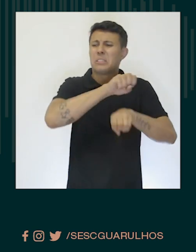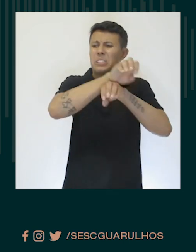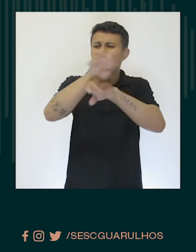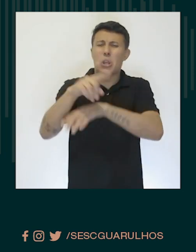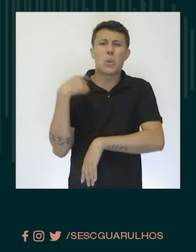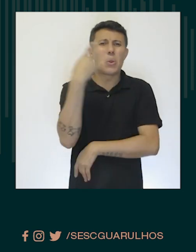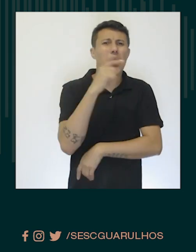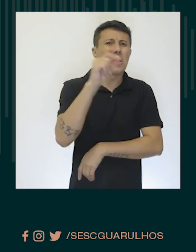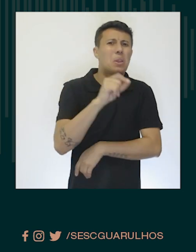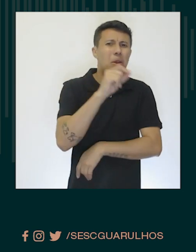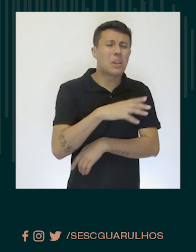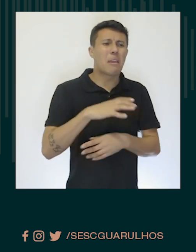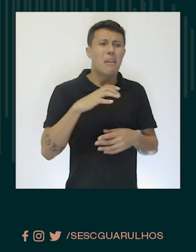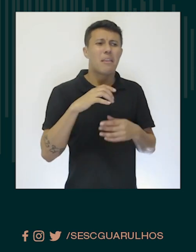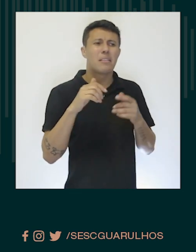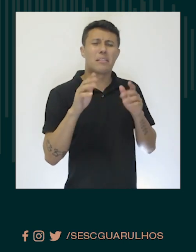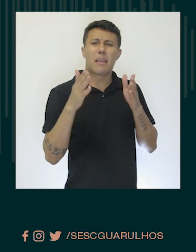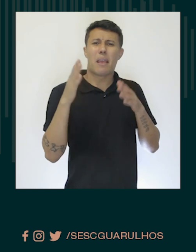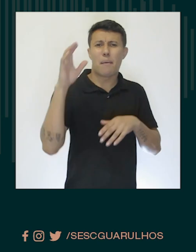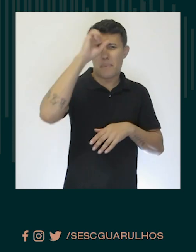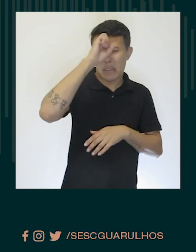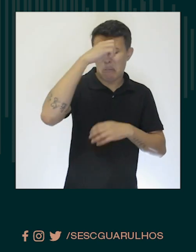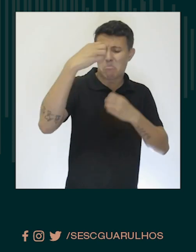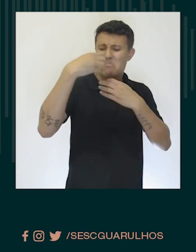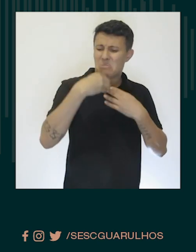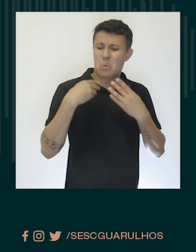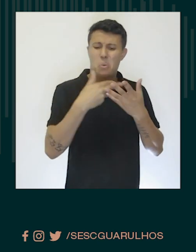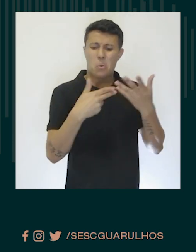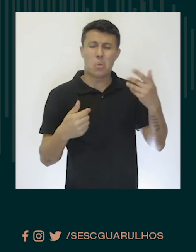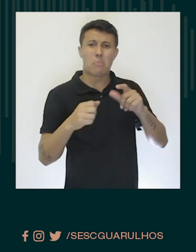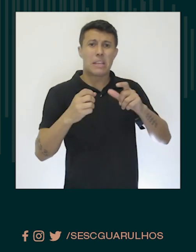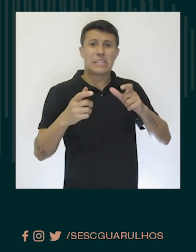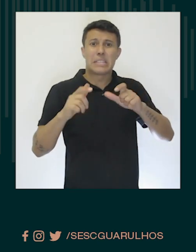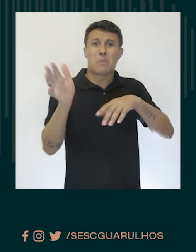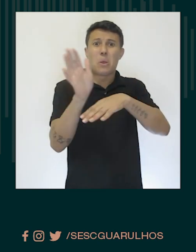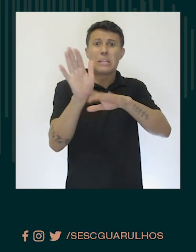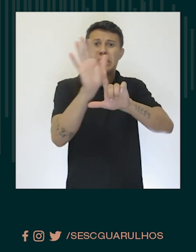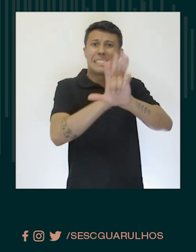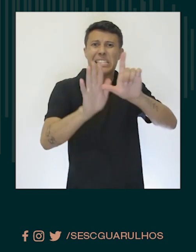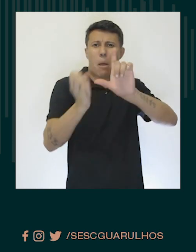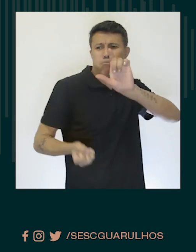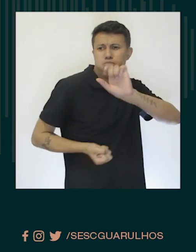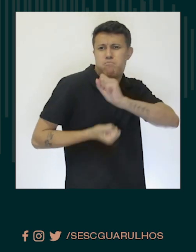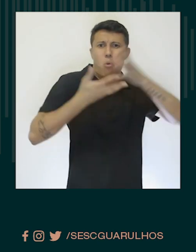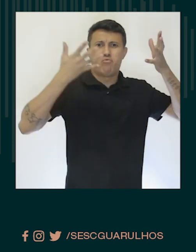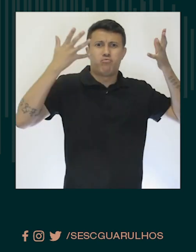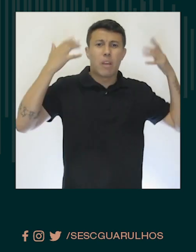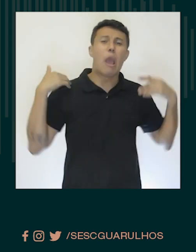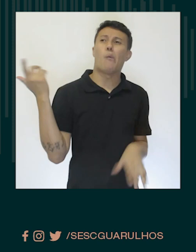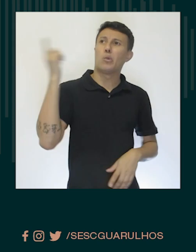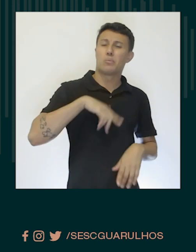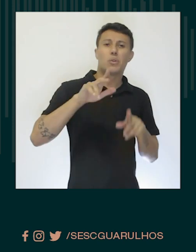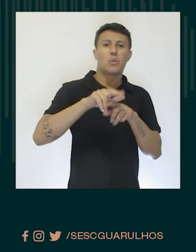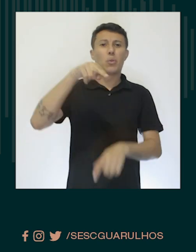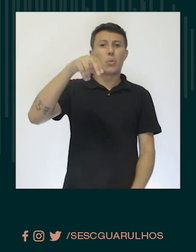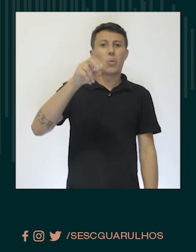em cima disso, toda uma cena explodiu, tá ligado? Então, Rodrigo Lookout, quem não conhece tem que saber. Ele tem